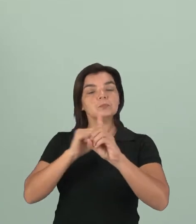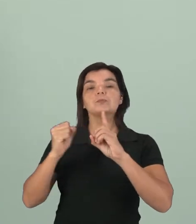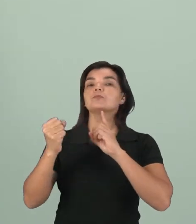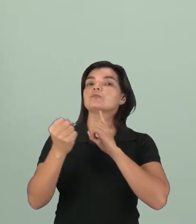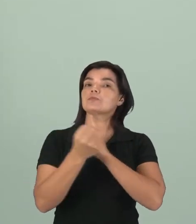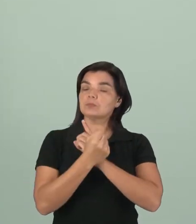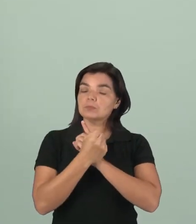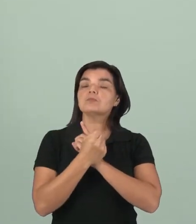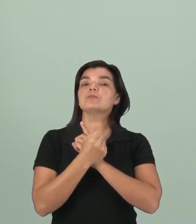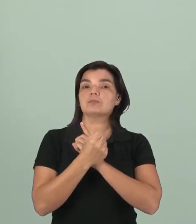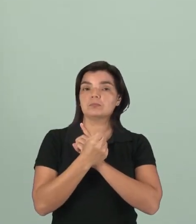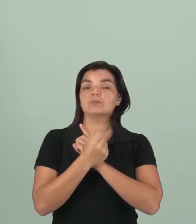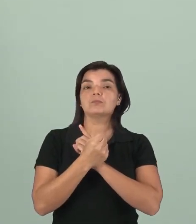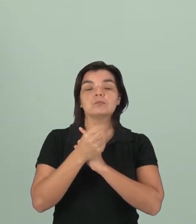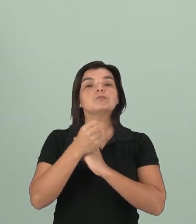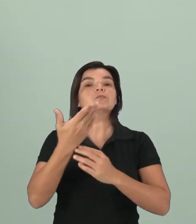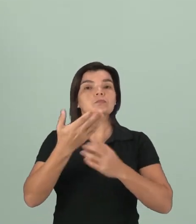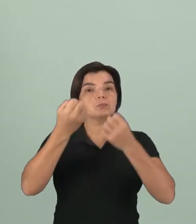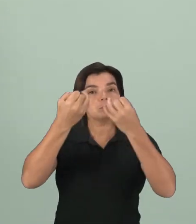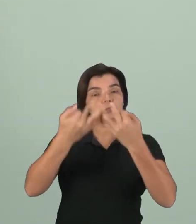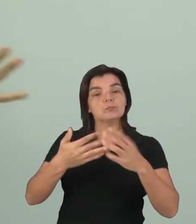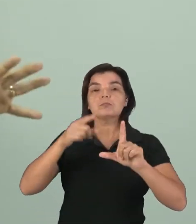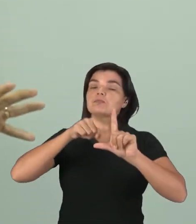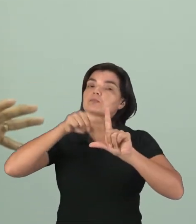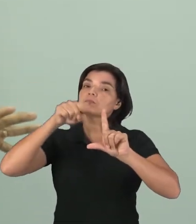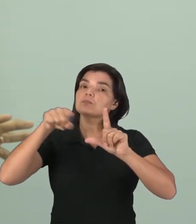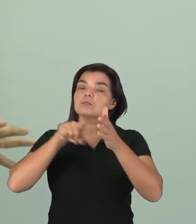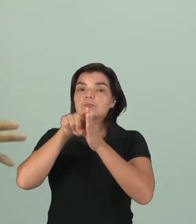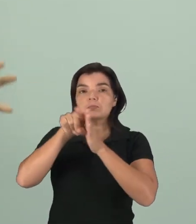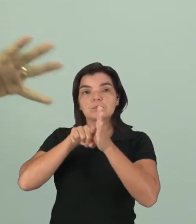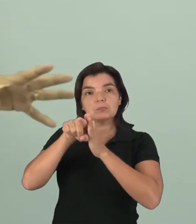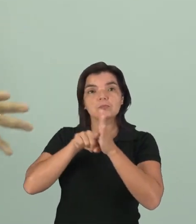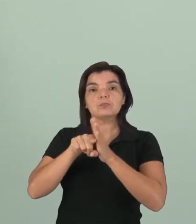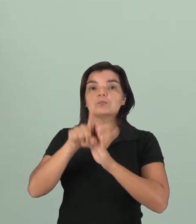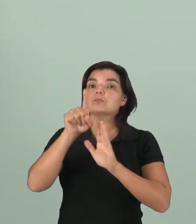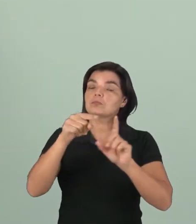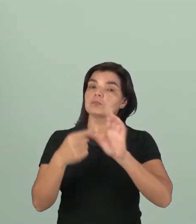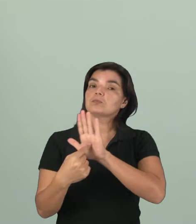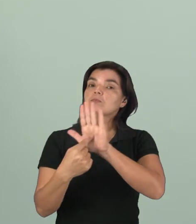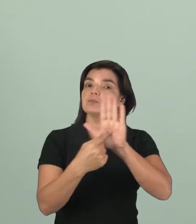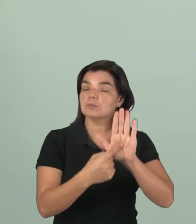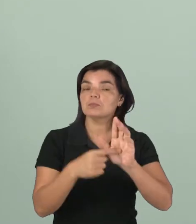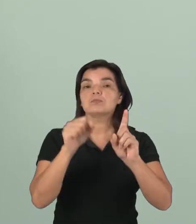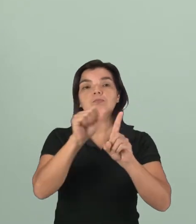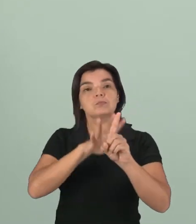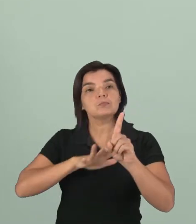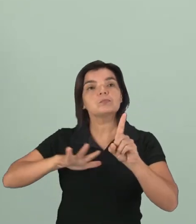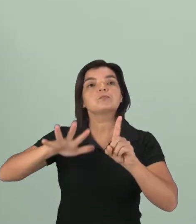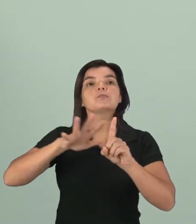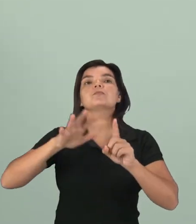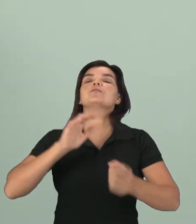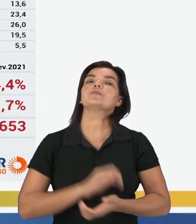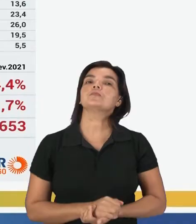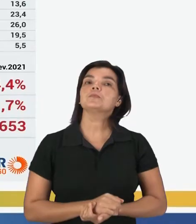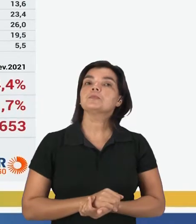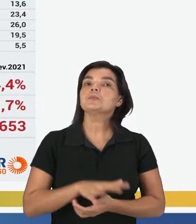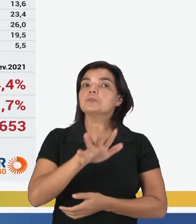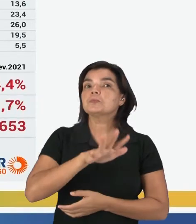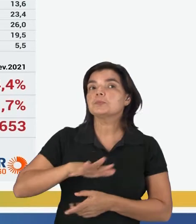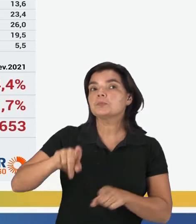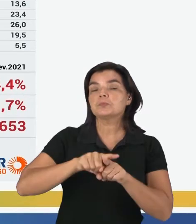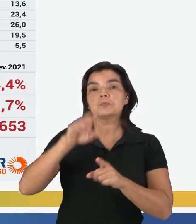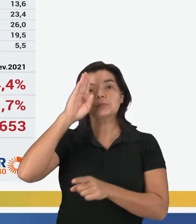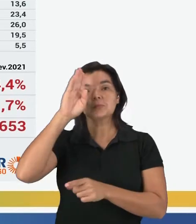que você transcreva isso para estatística é um indicador social. E aí, em linhas gerais, entre